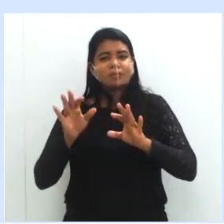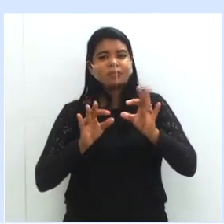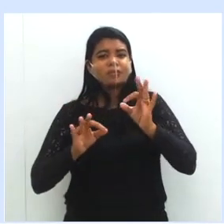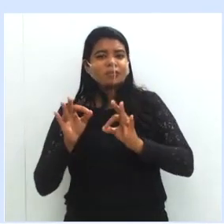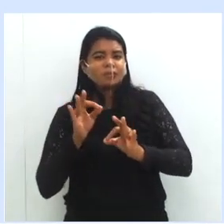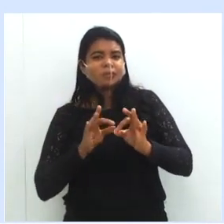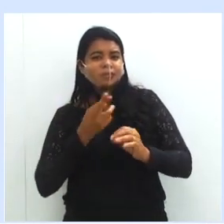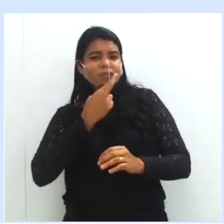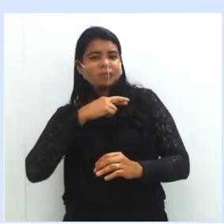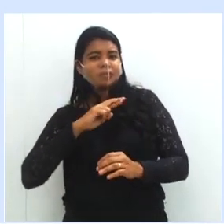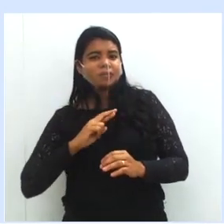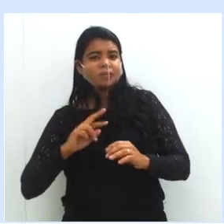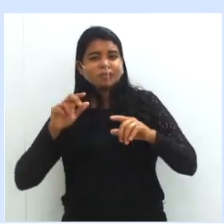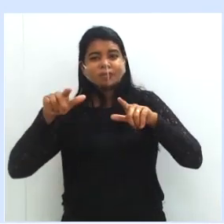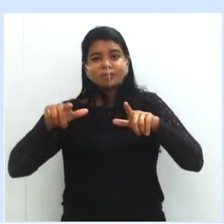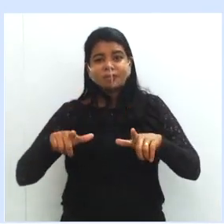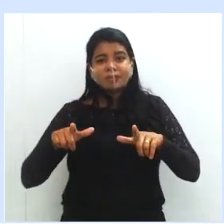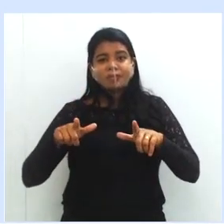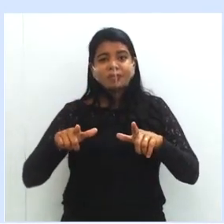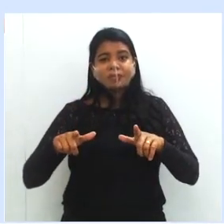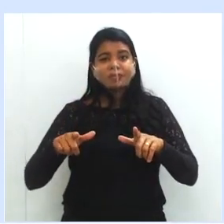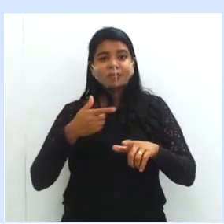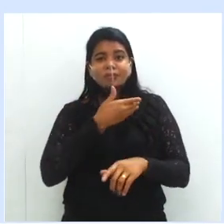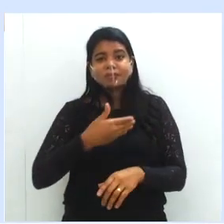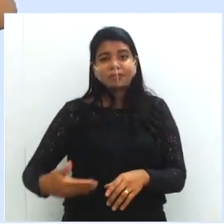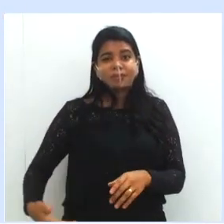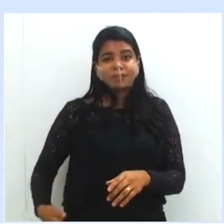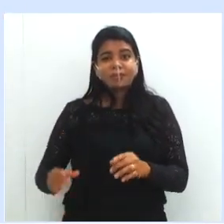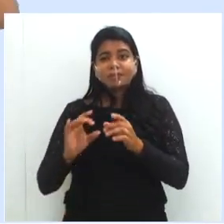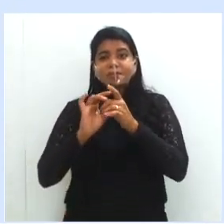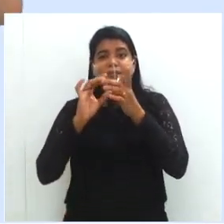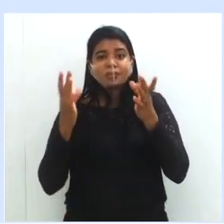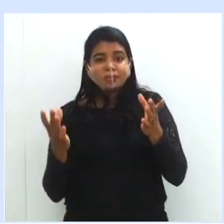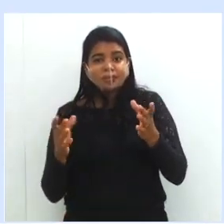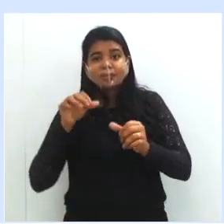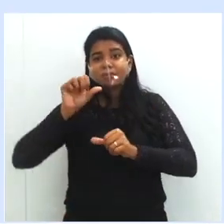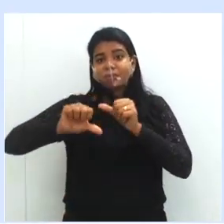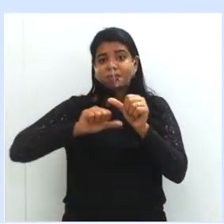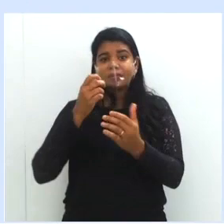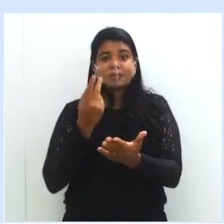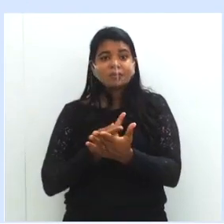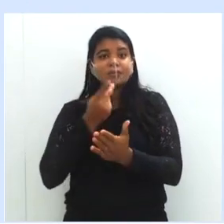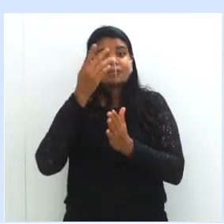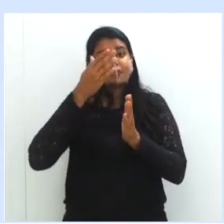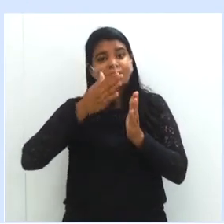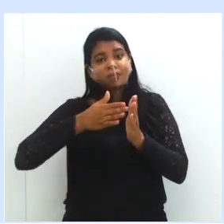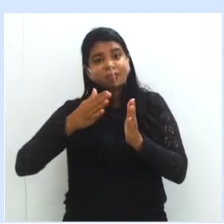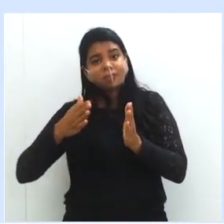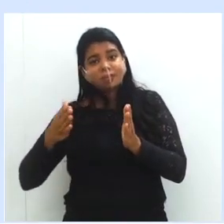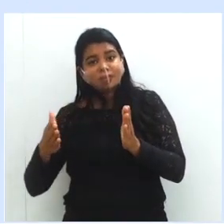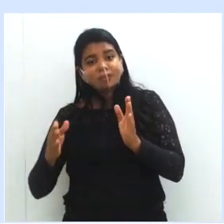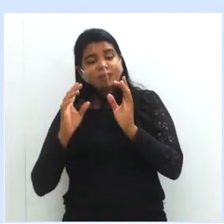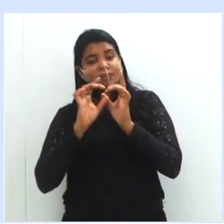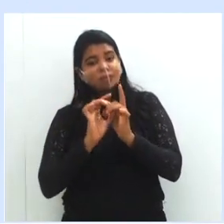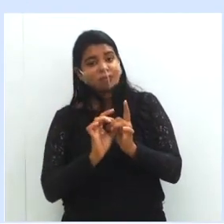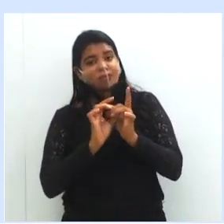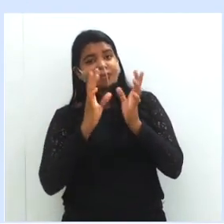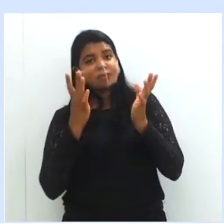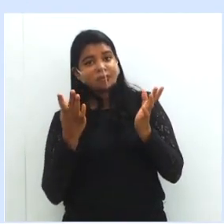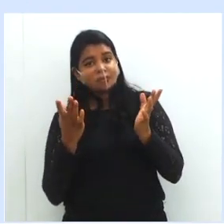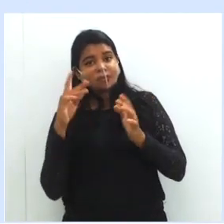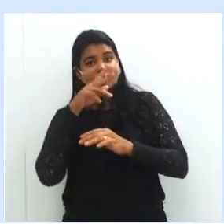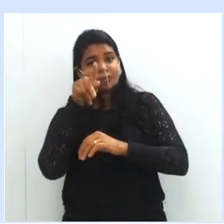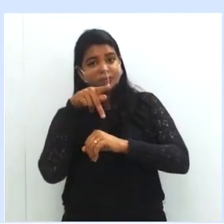movimentos religiosos, no espaço público se liga também às mudanças ocorridas no processo de